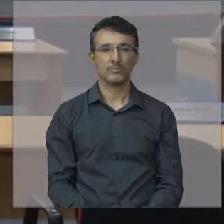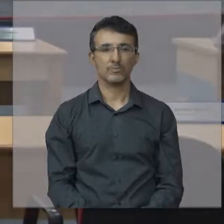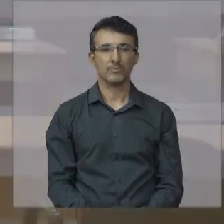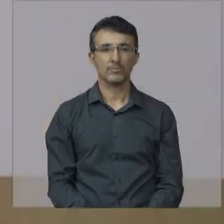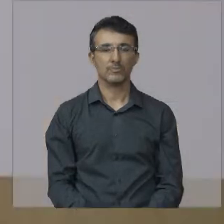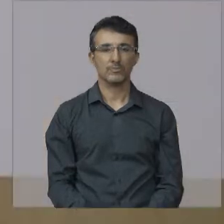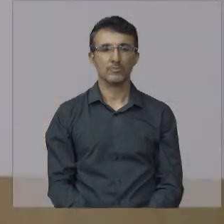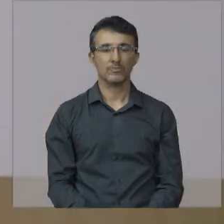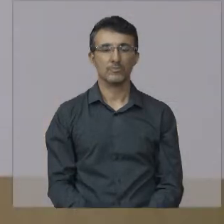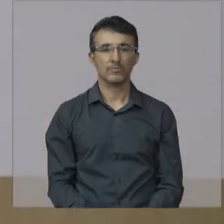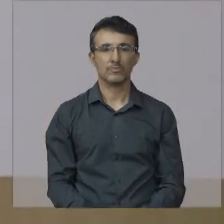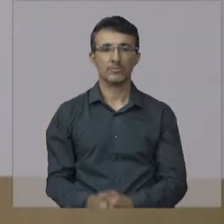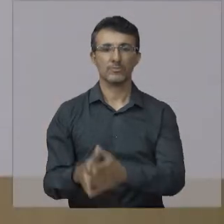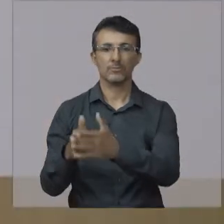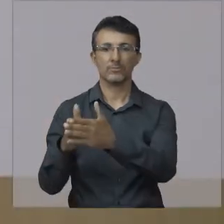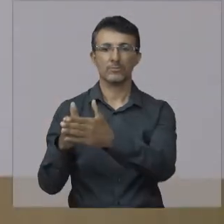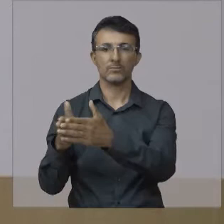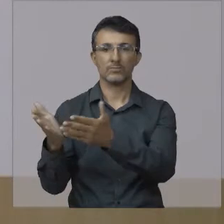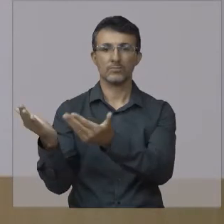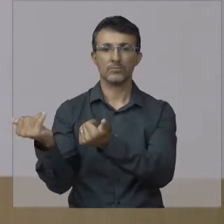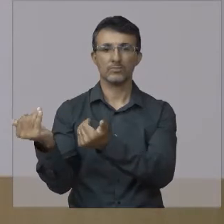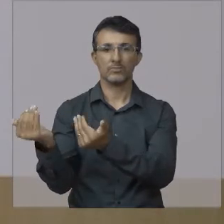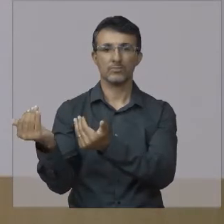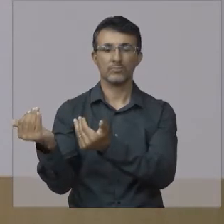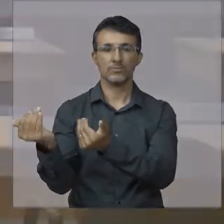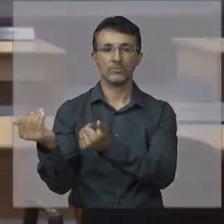Por favor, doutor Elton.